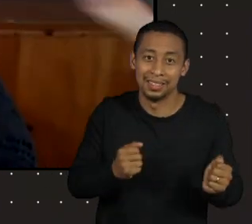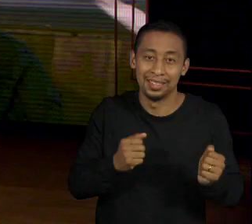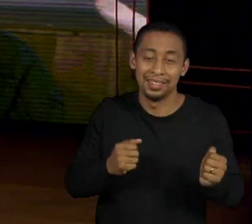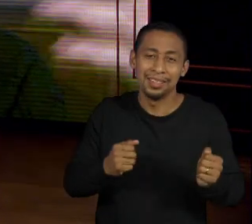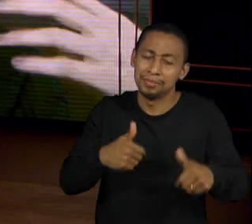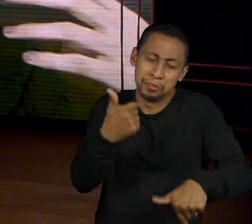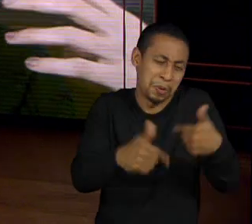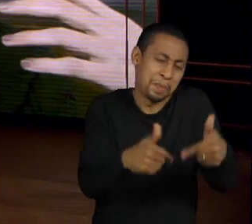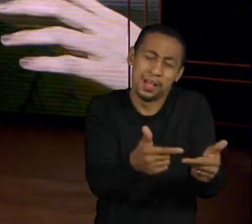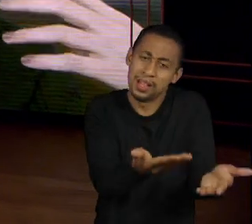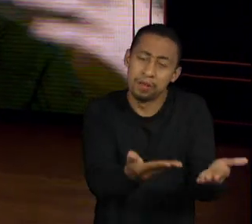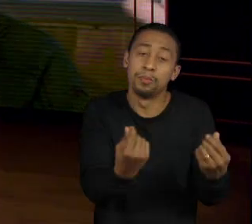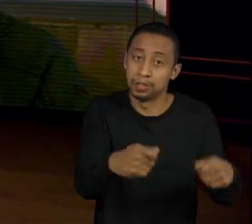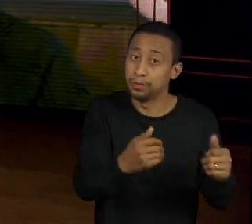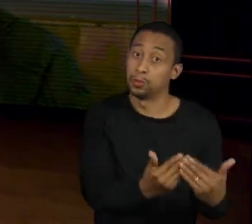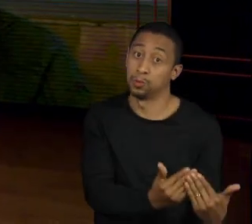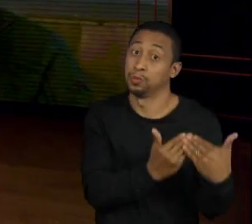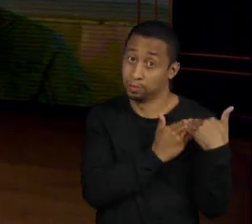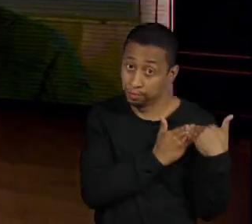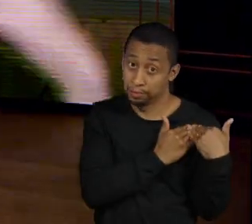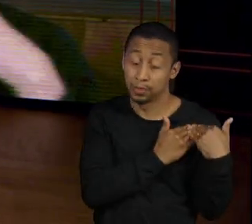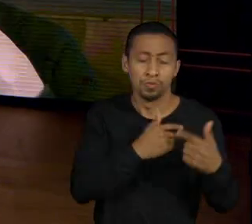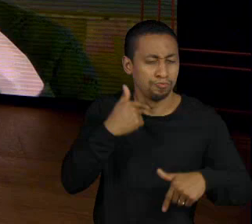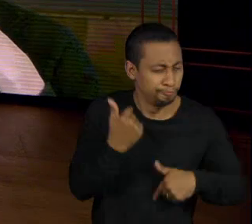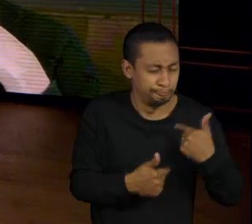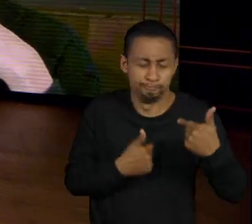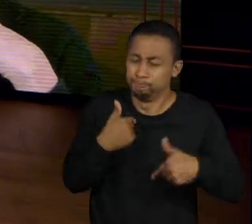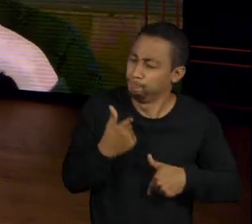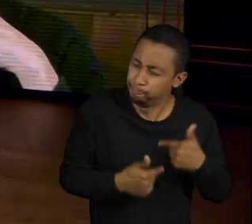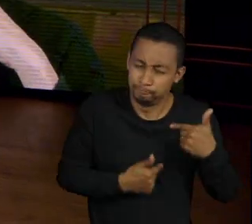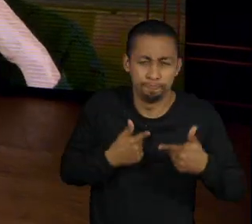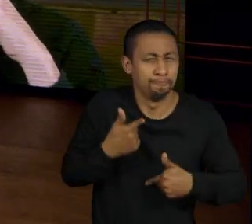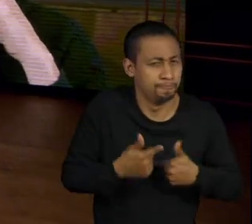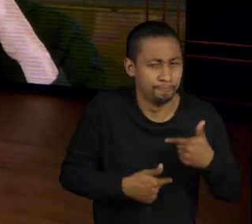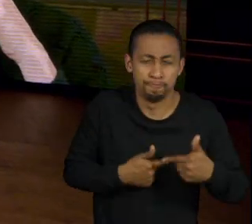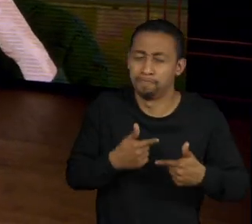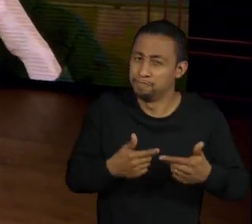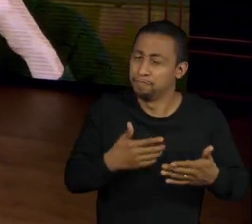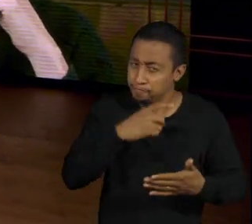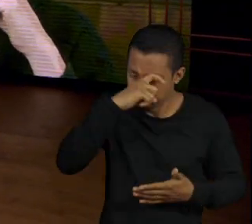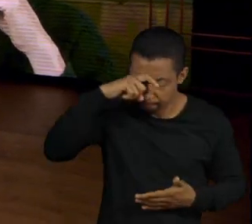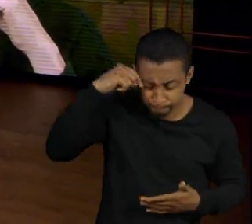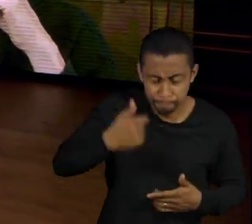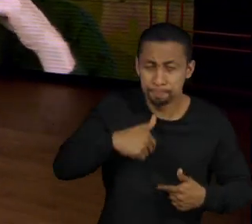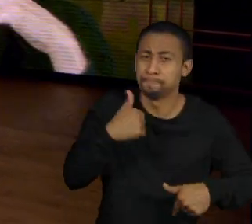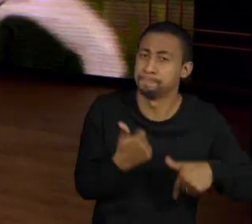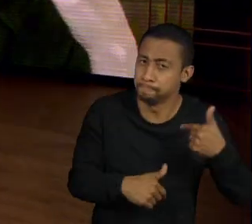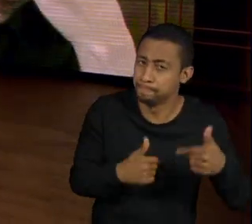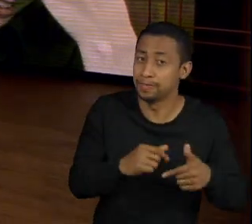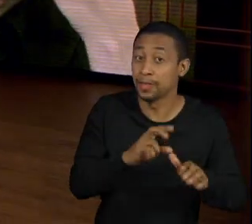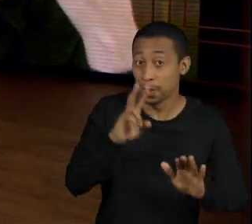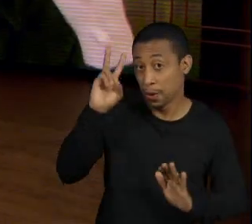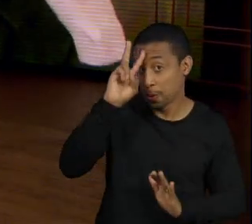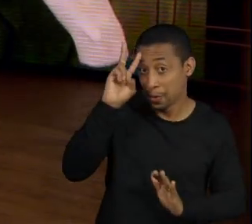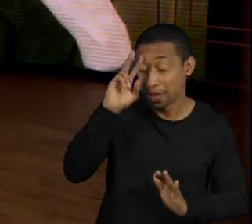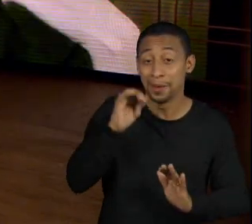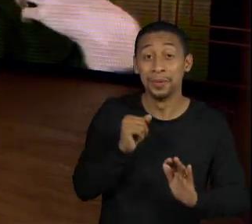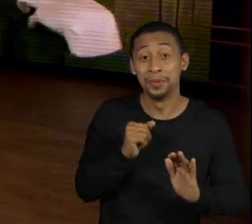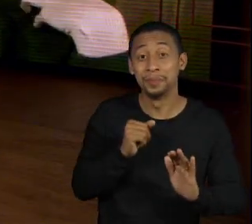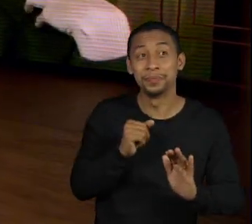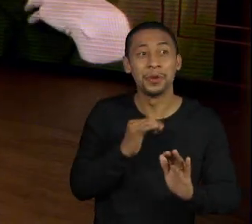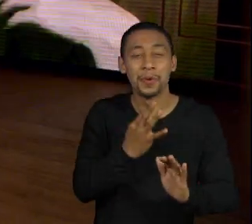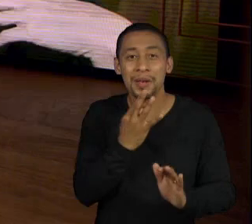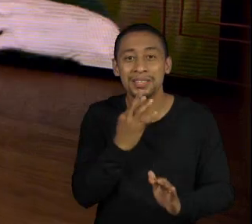porque era um trabalho... a gente trabalhava muito, era um trabalho pesado, assim. Eu lembro que foi lá que eu conheci também